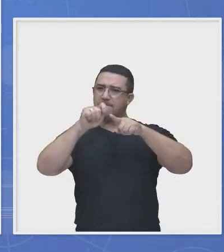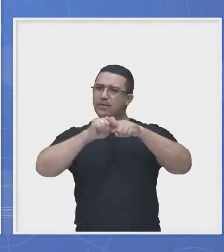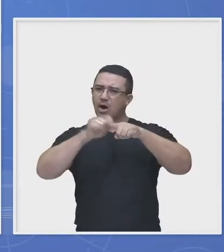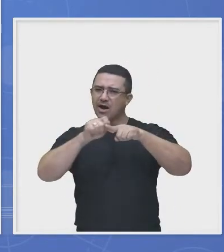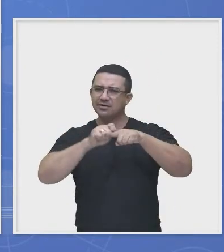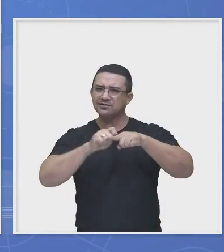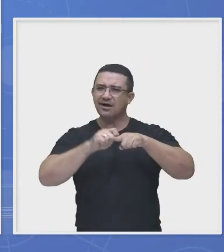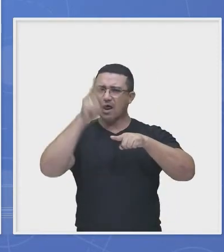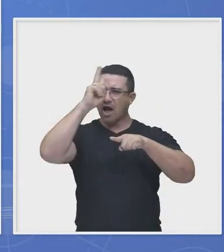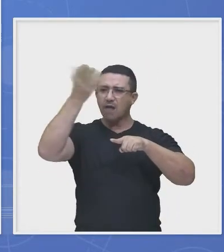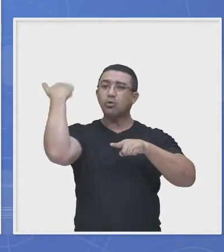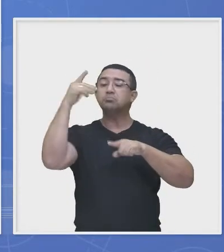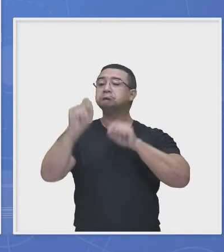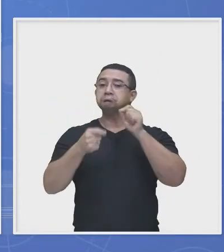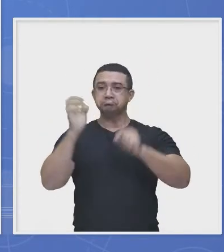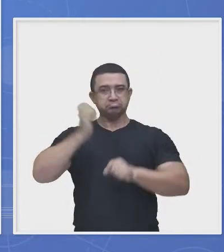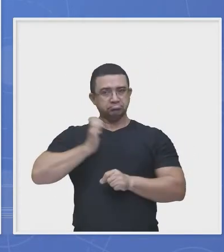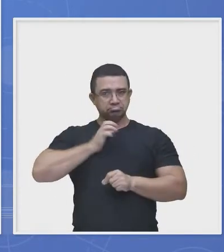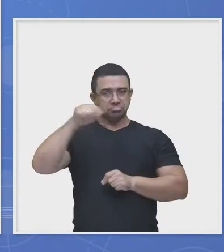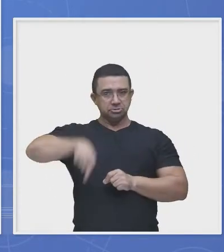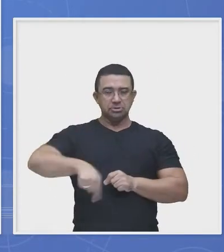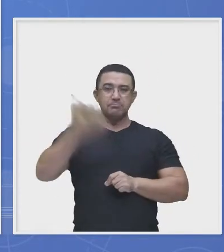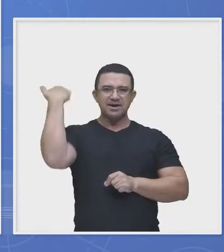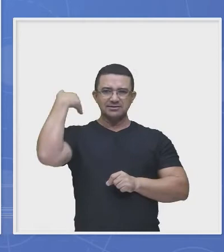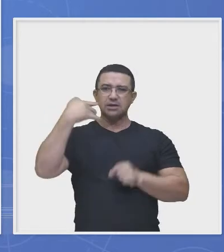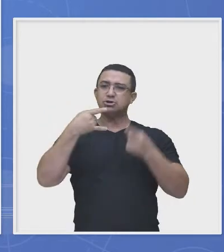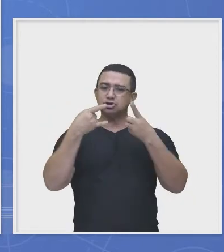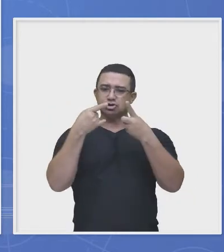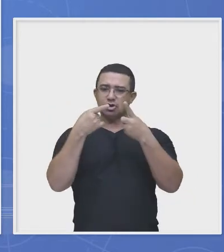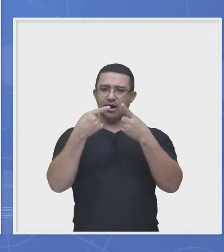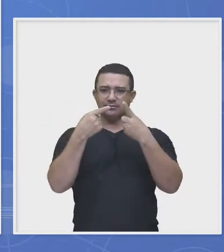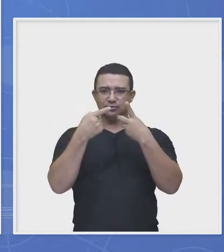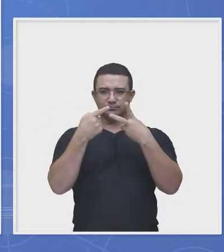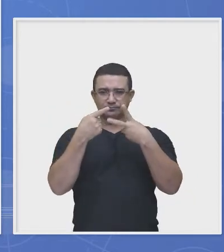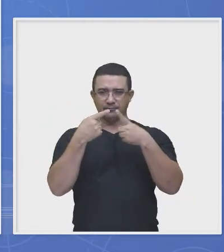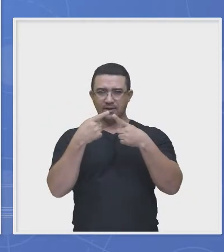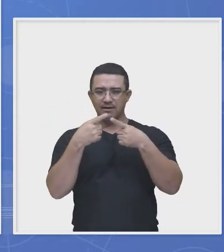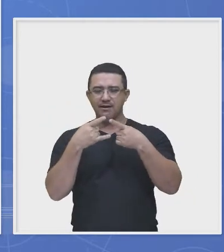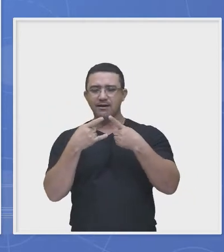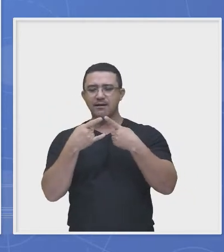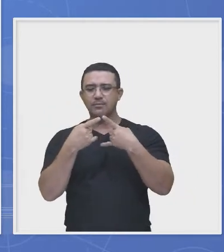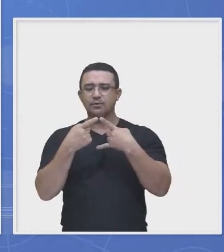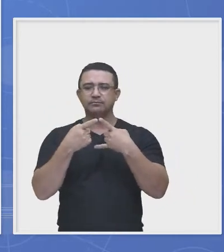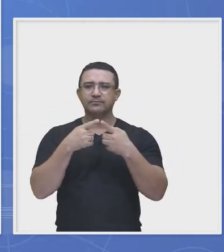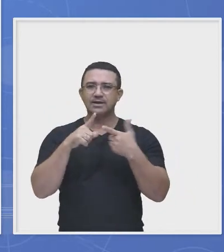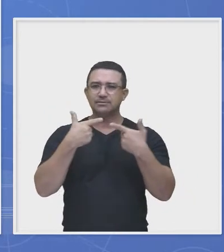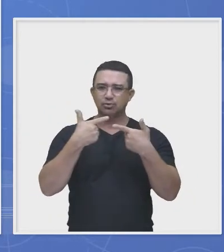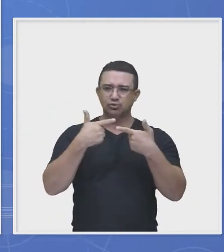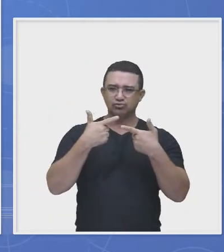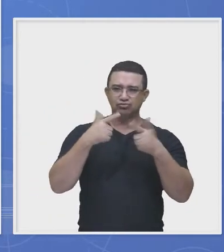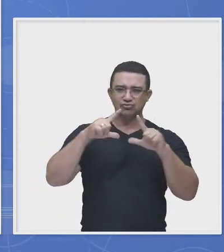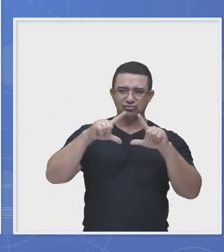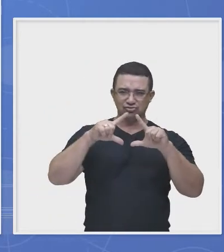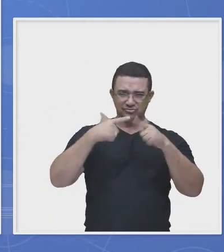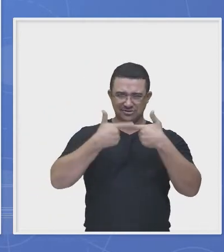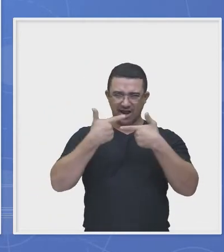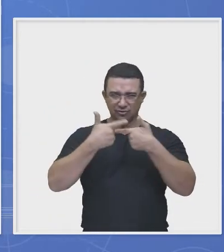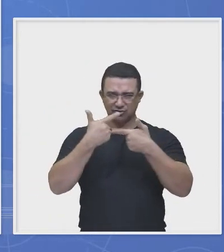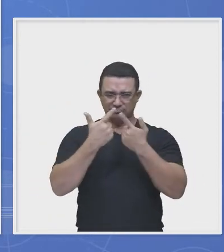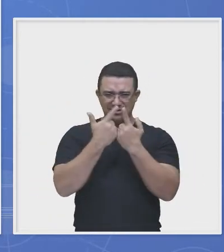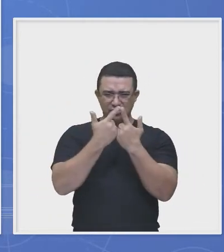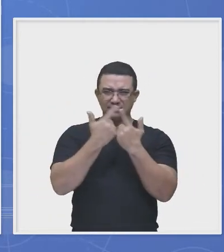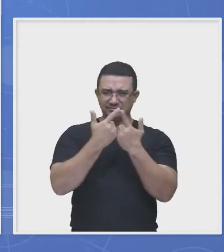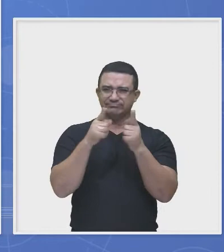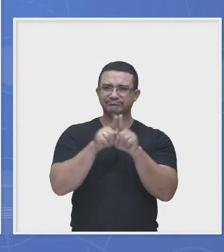de Manaus, certo? Tudo isso é herança desse período do ciclo da borracha. Então, perceba que nós vamos ter um sudeste lá na cidade